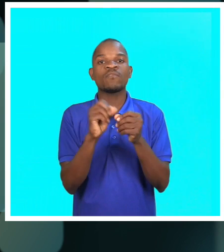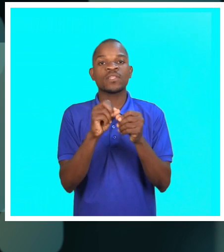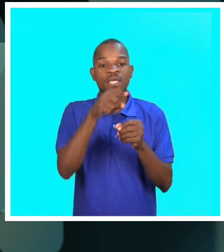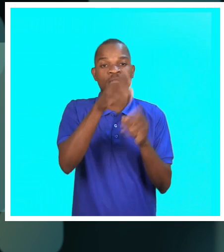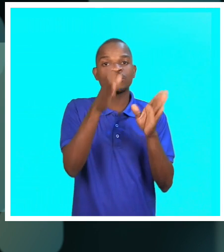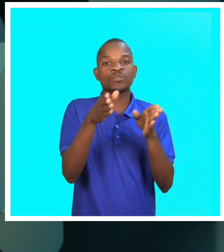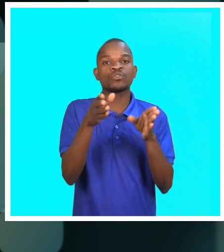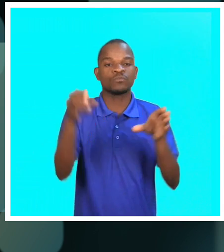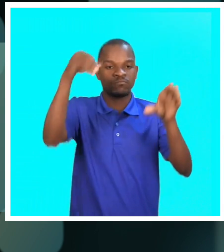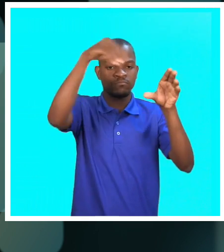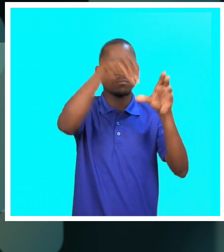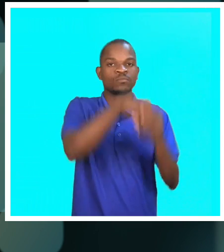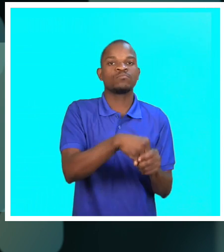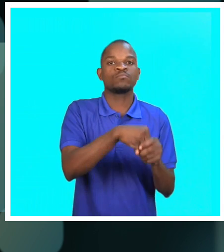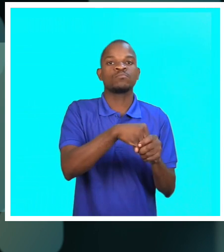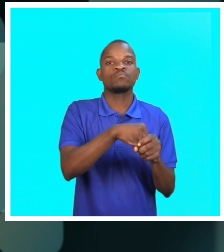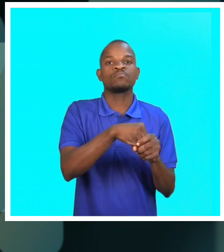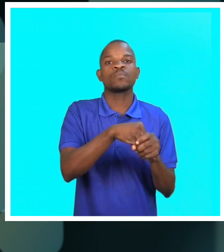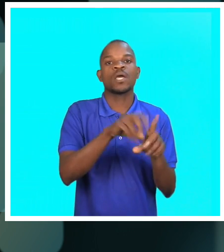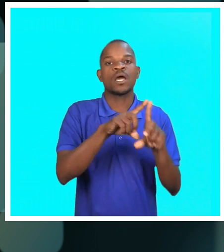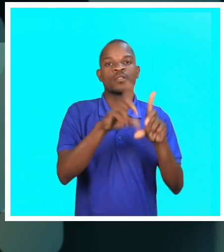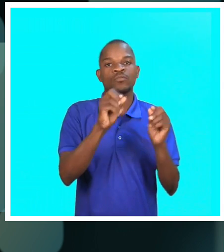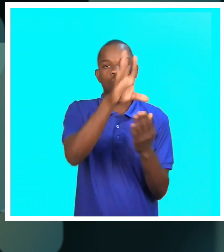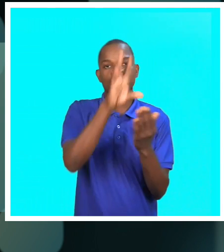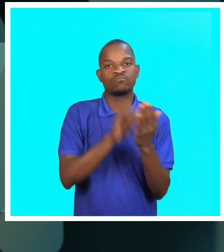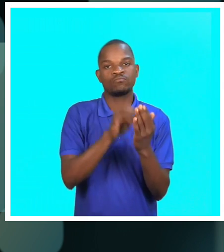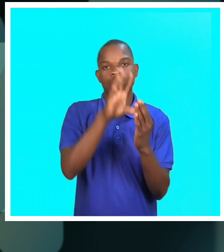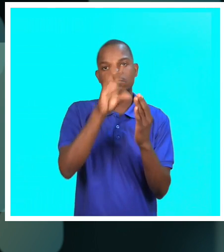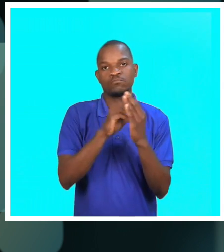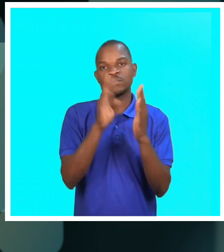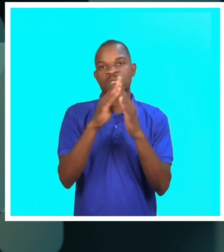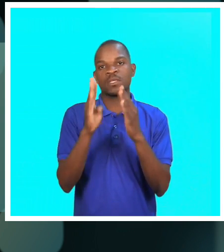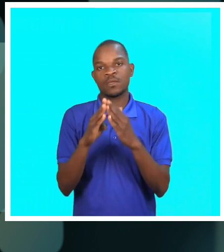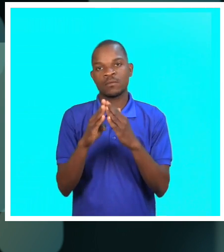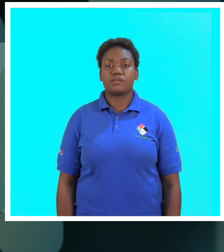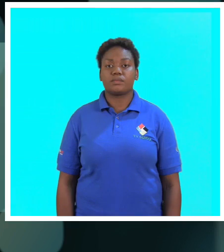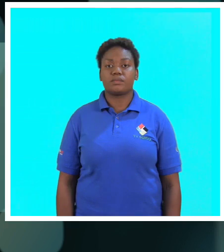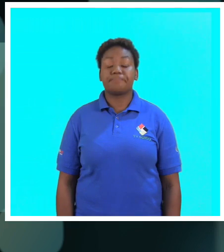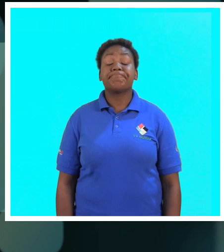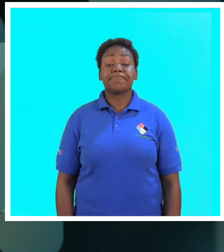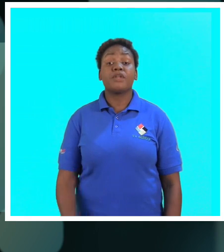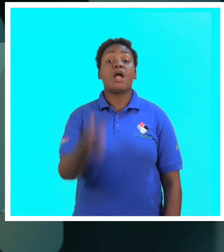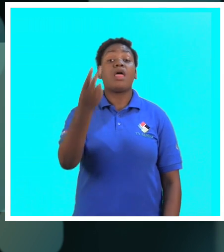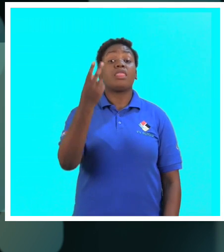de garantir que estas pessoas não sejam excluídas do processo.